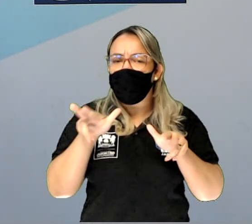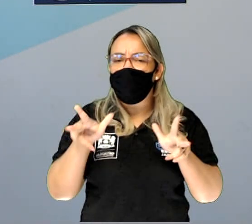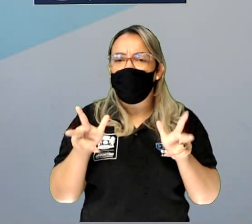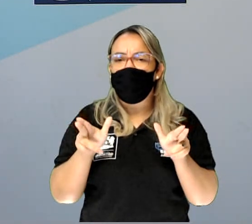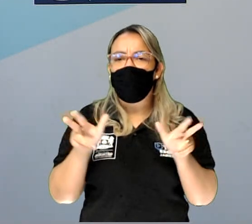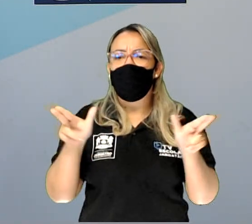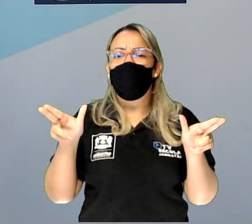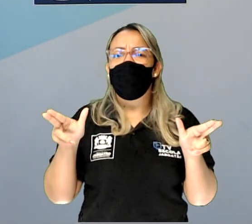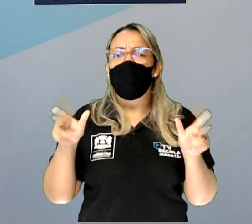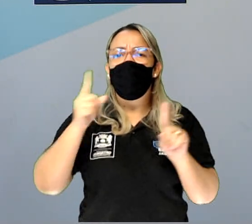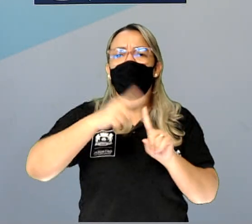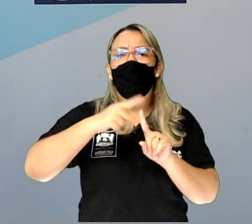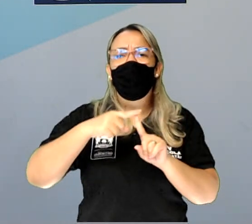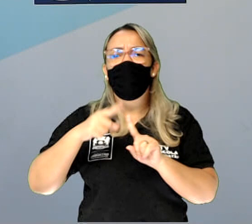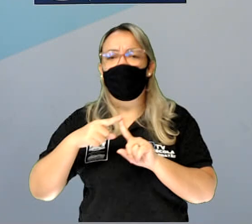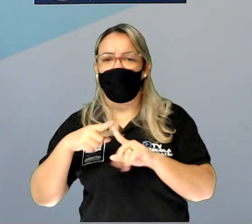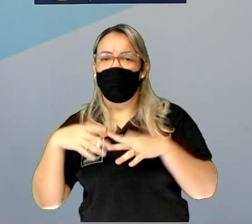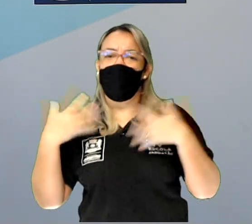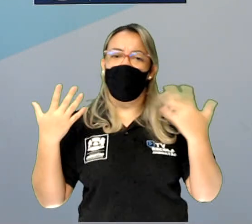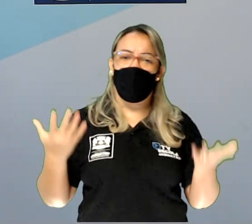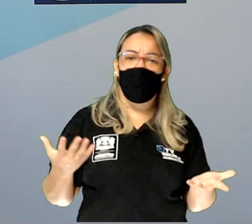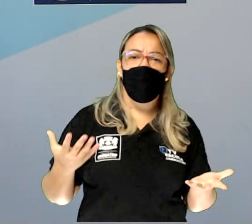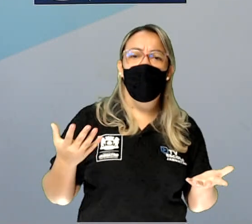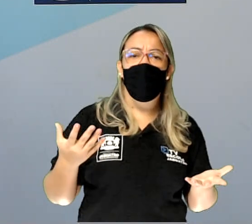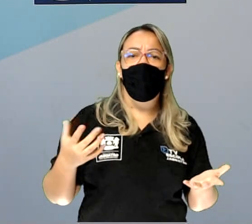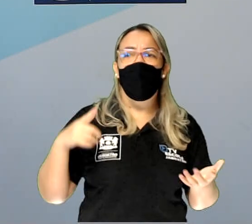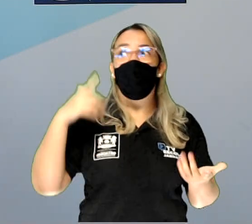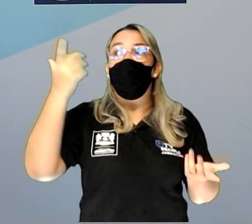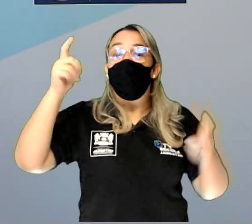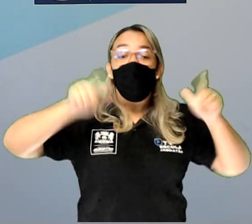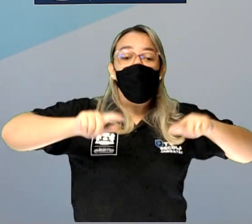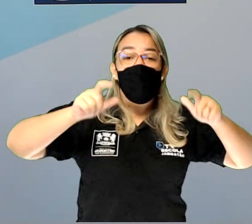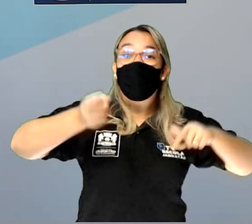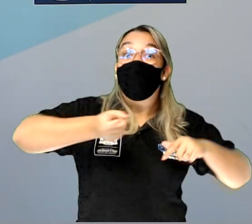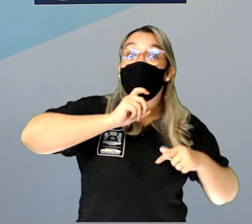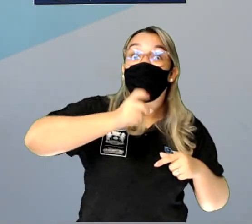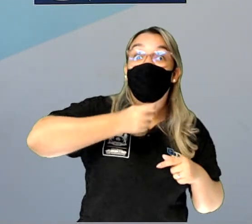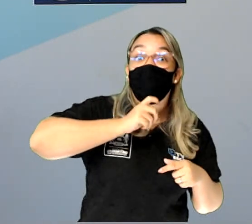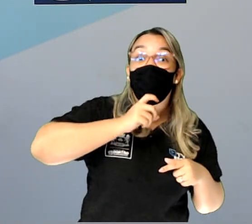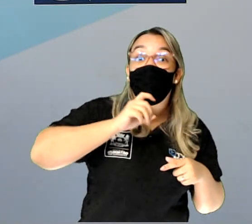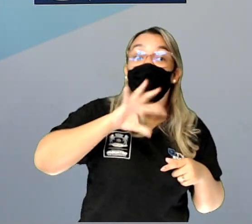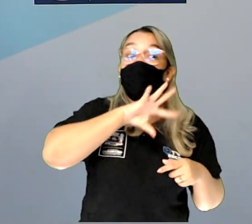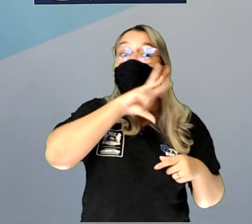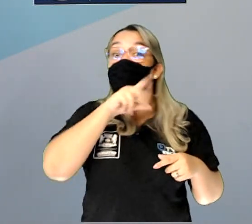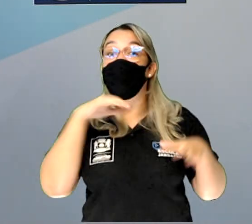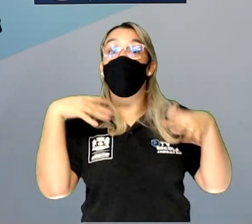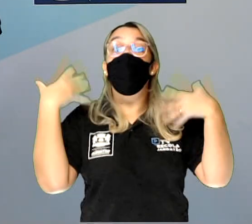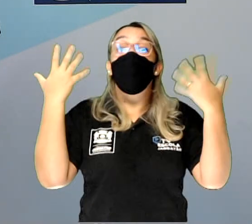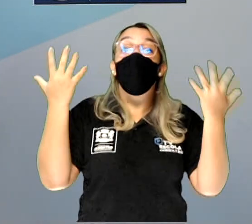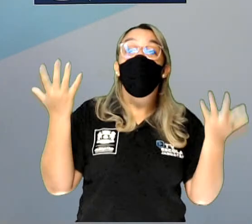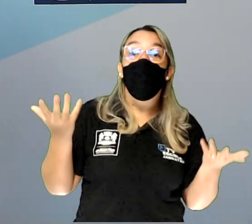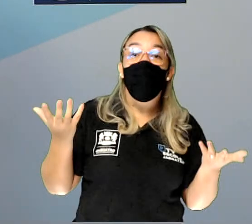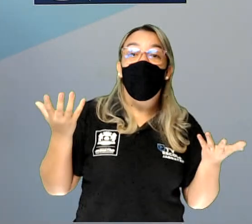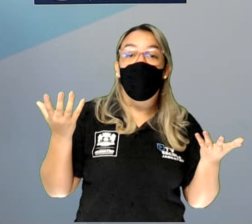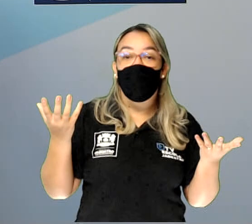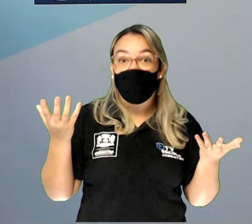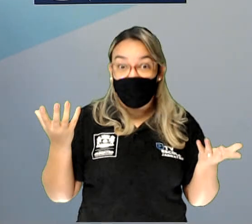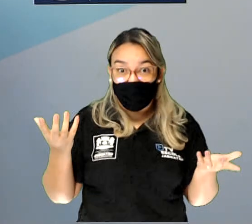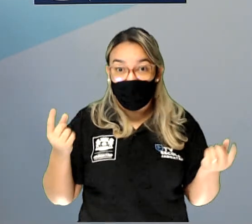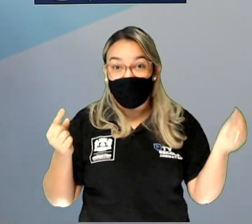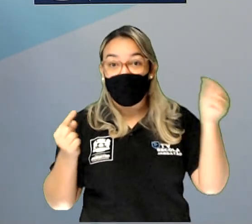Que tipo de animal vive em lugares polares, lugares frios? Que tipo de animais vivem nos trópicos, em